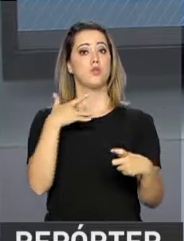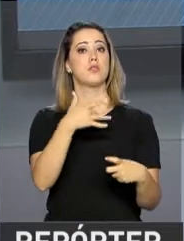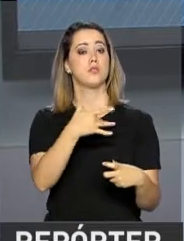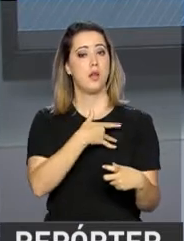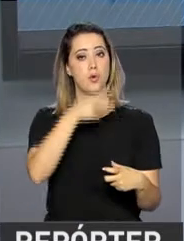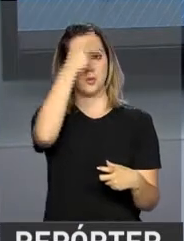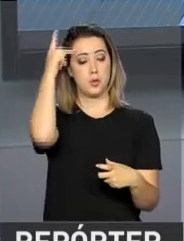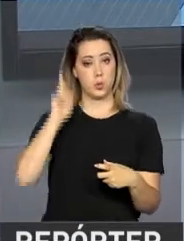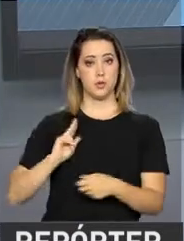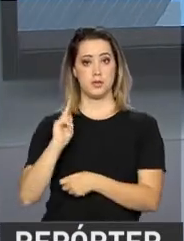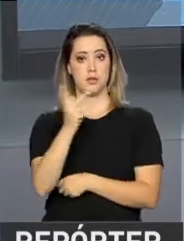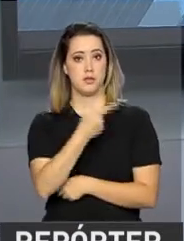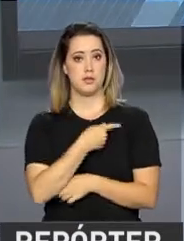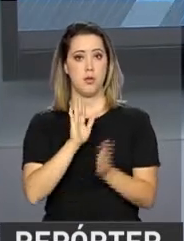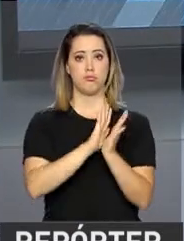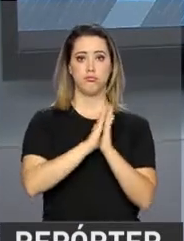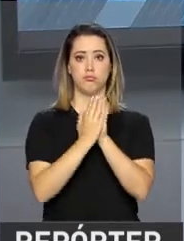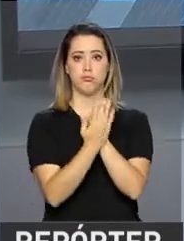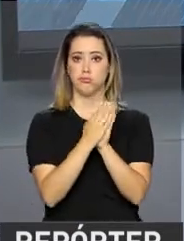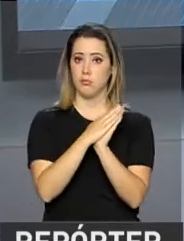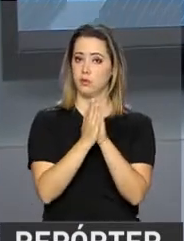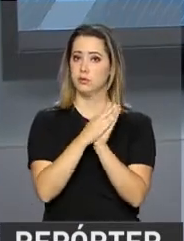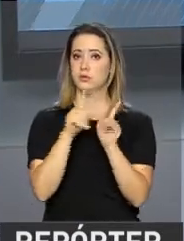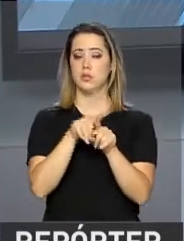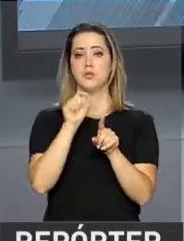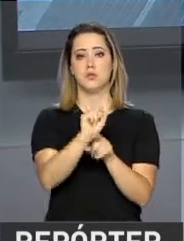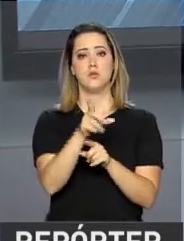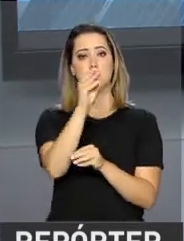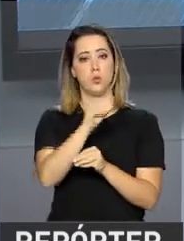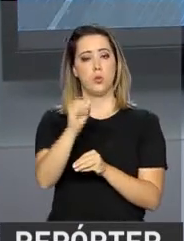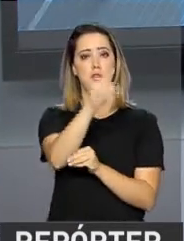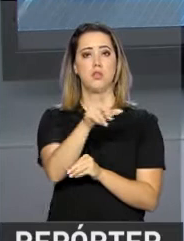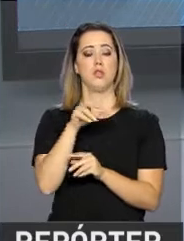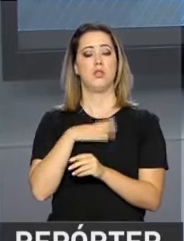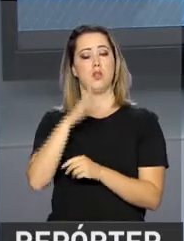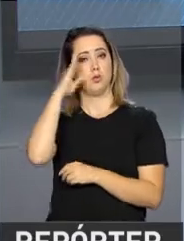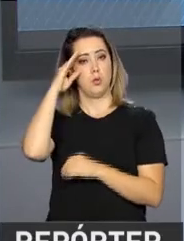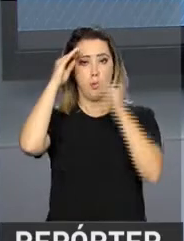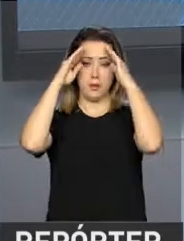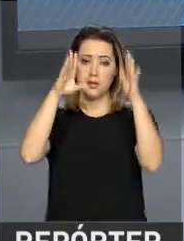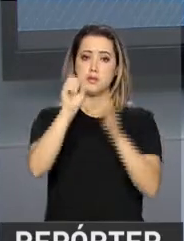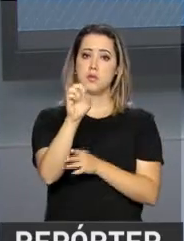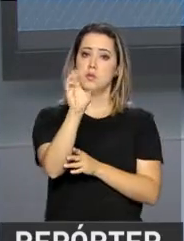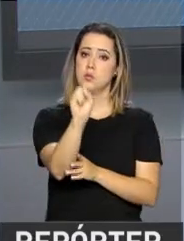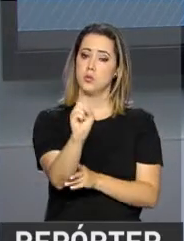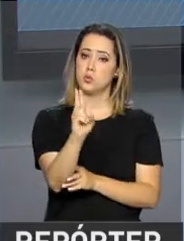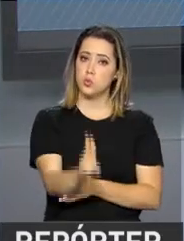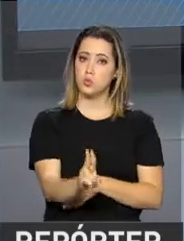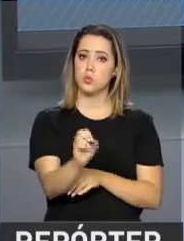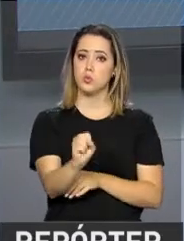de pessoas trans travestis e transgêneros a iniciativa atende a recomendações e princípios do sus de garantir a